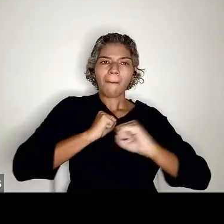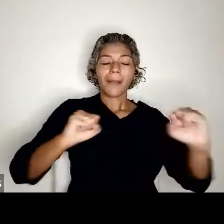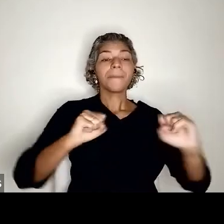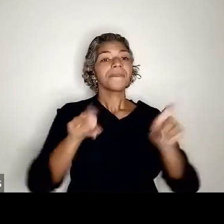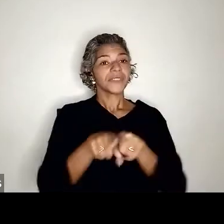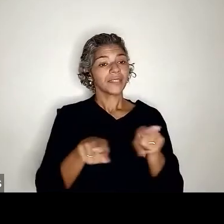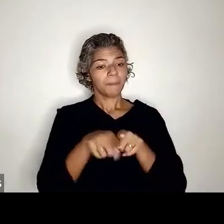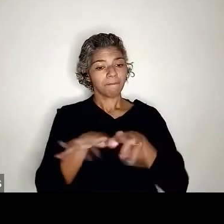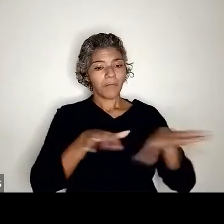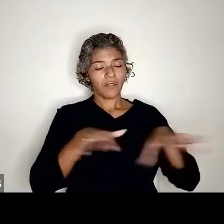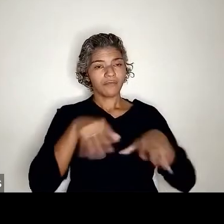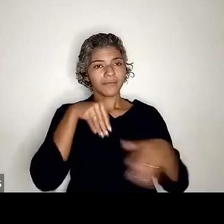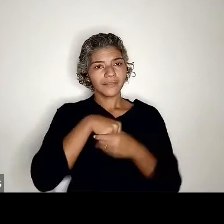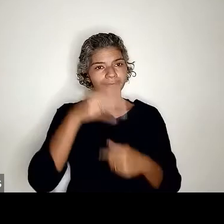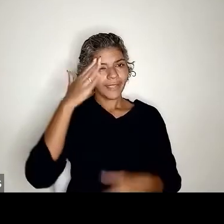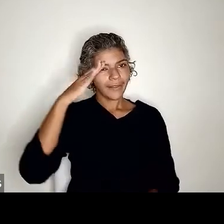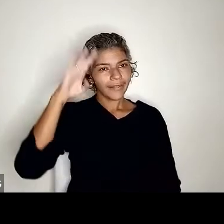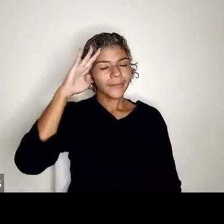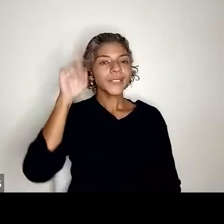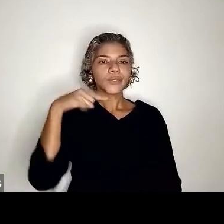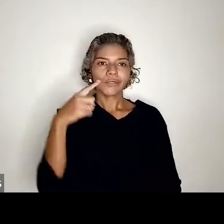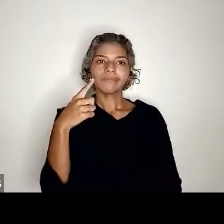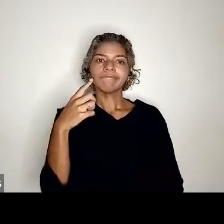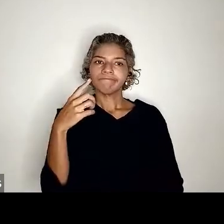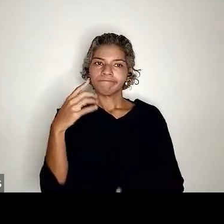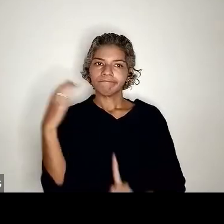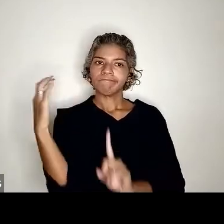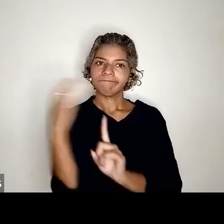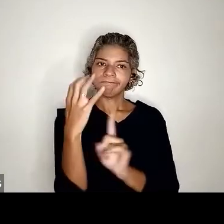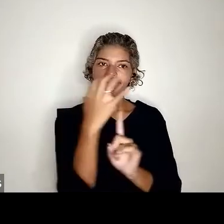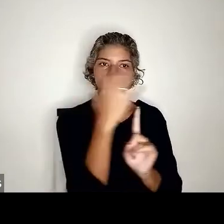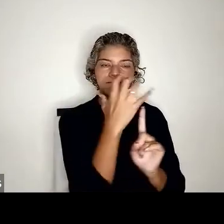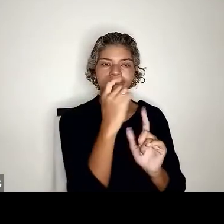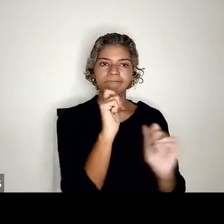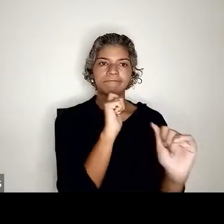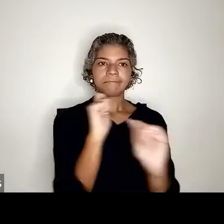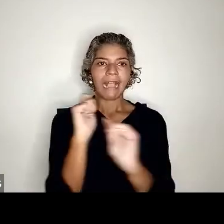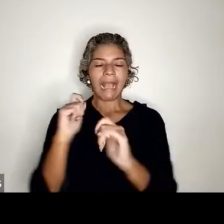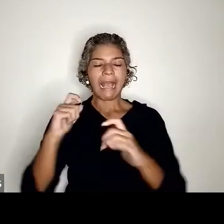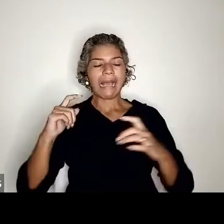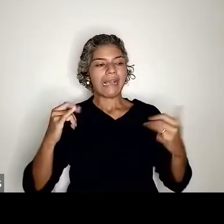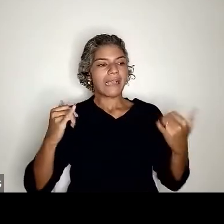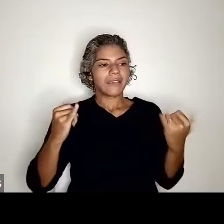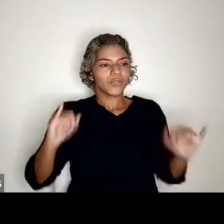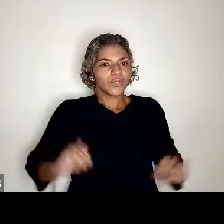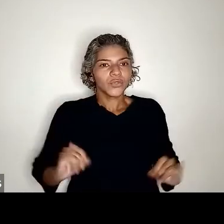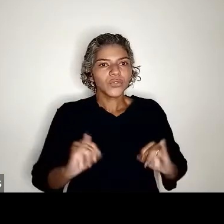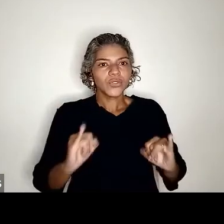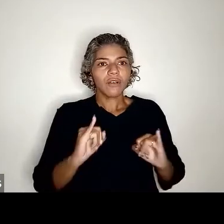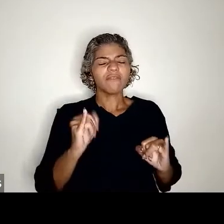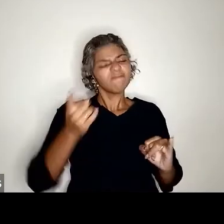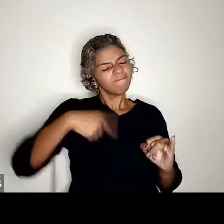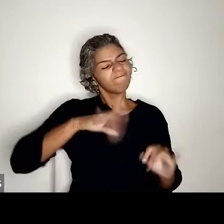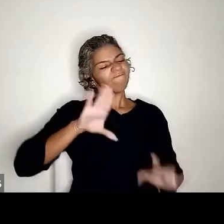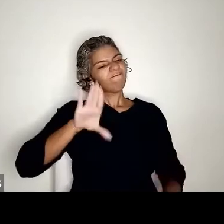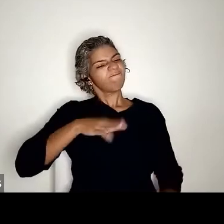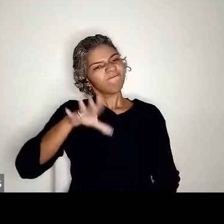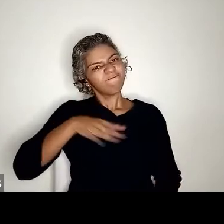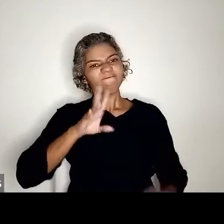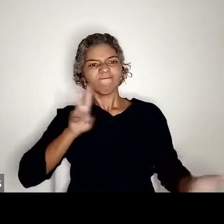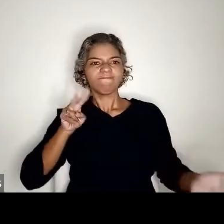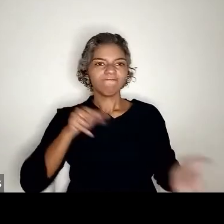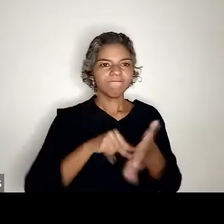ataques que a gente tem sofrido, que tem nos empurrado cada vez mais a assumir a